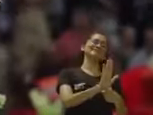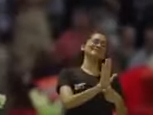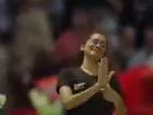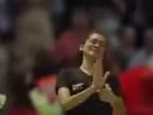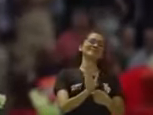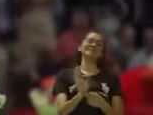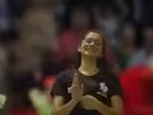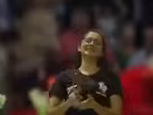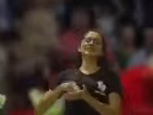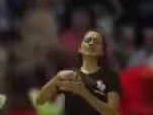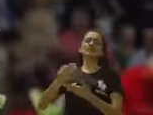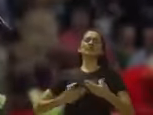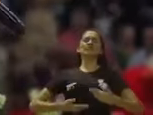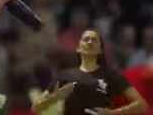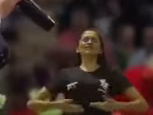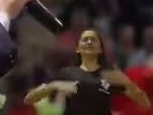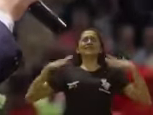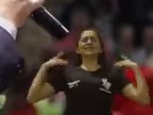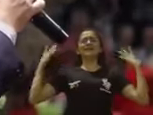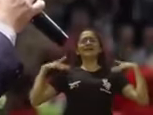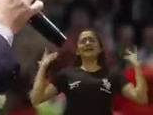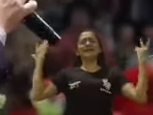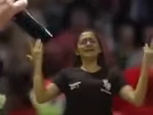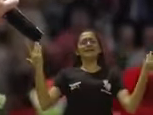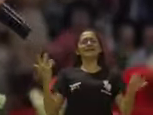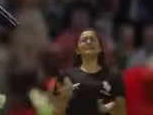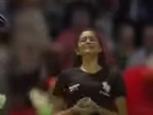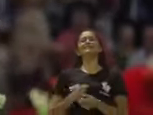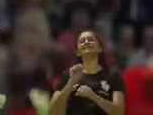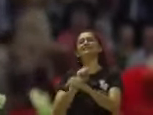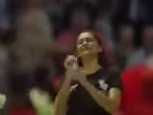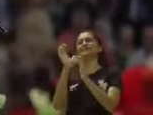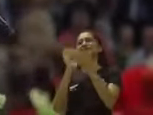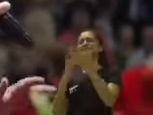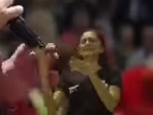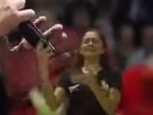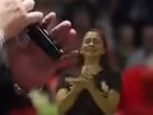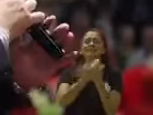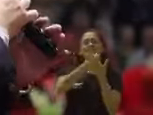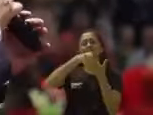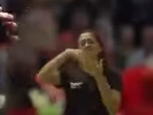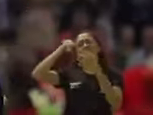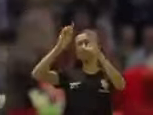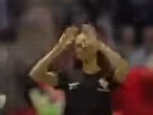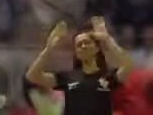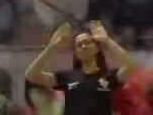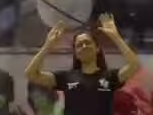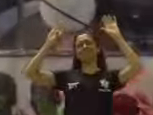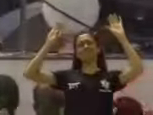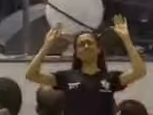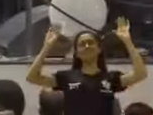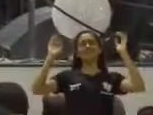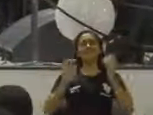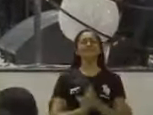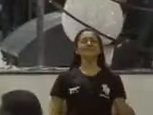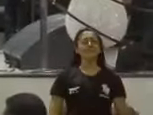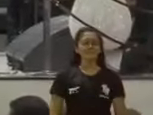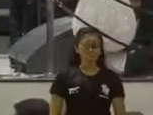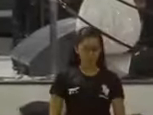elas possam te servir com alegria até o arrebatamento da igreja. Com a palavra o nosso pastor presidente.